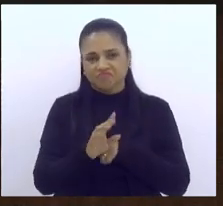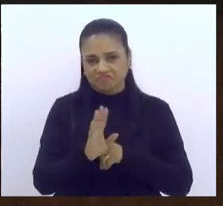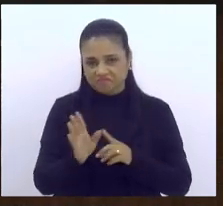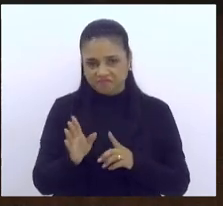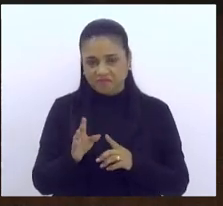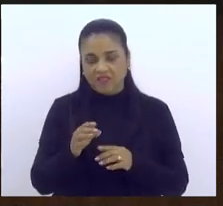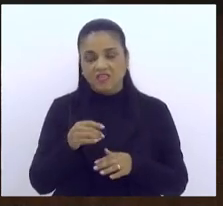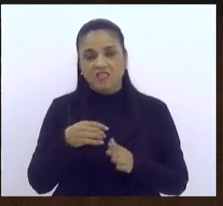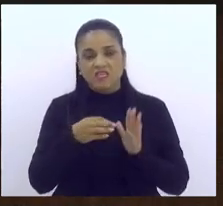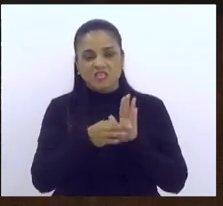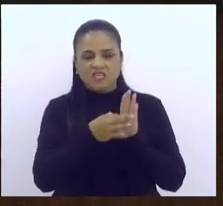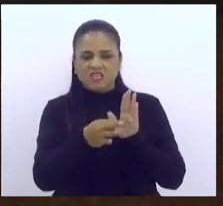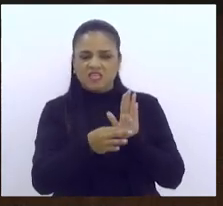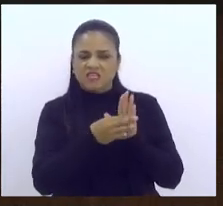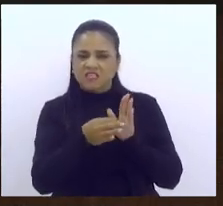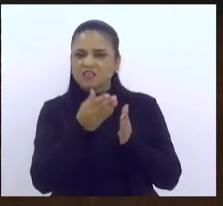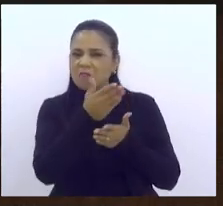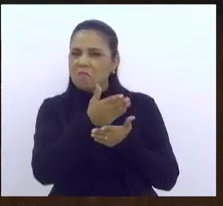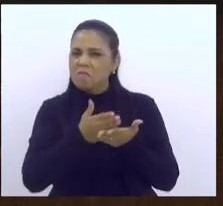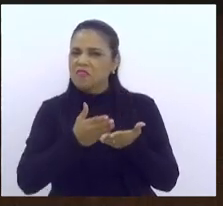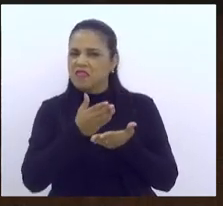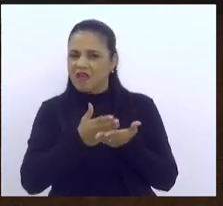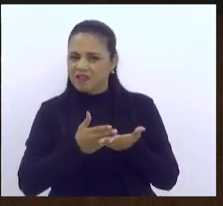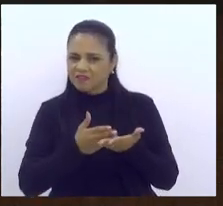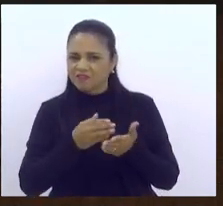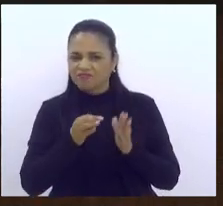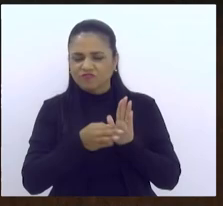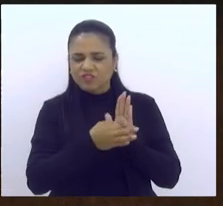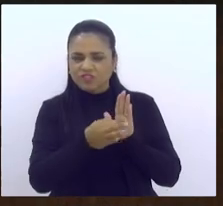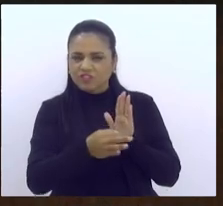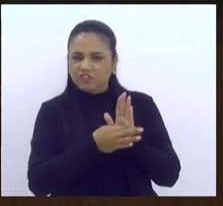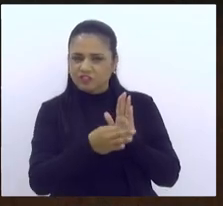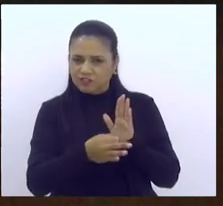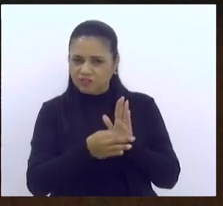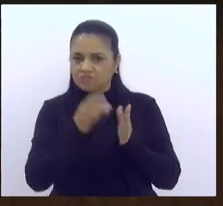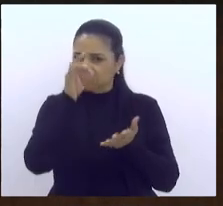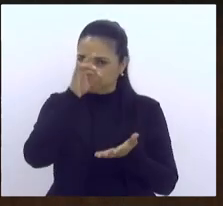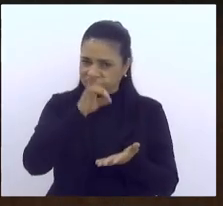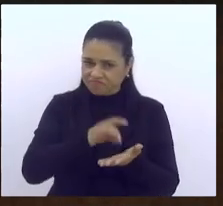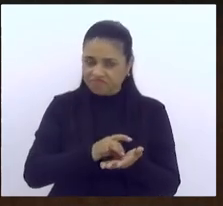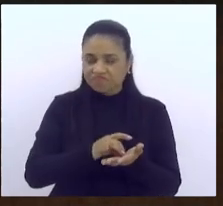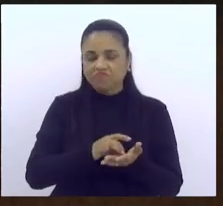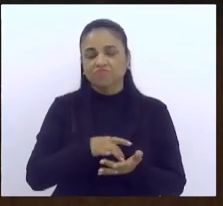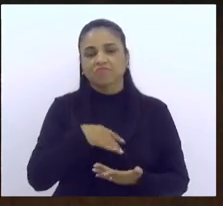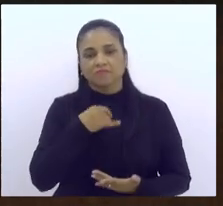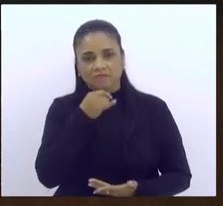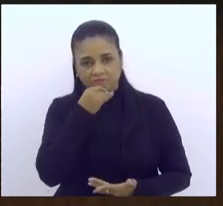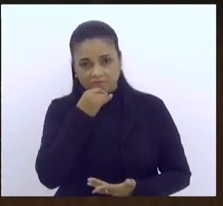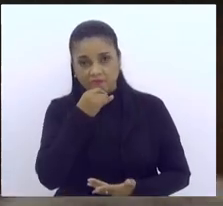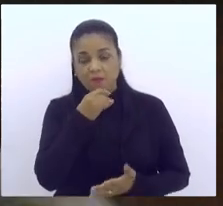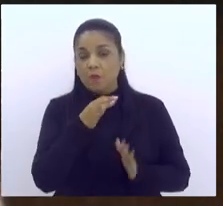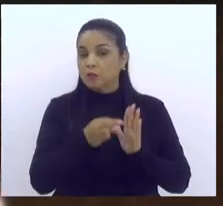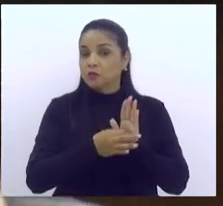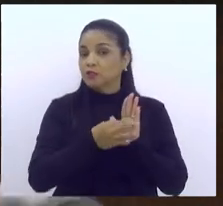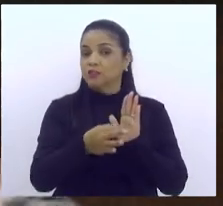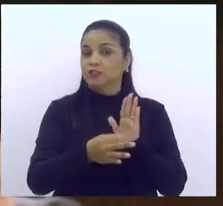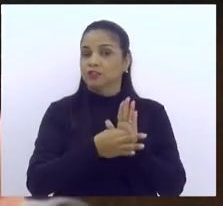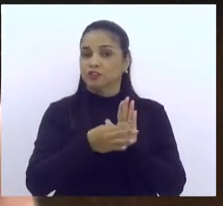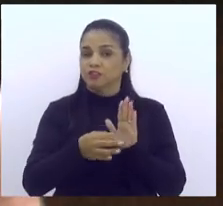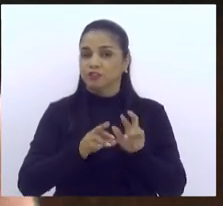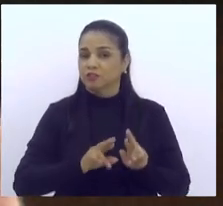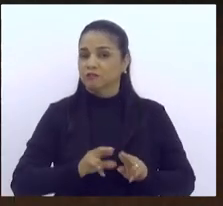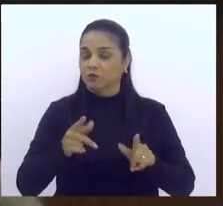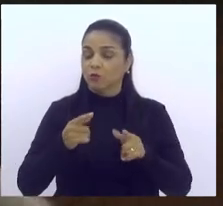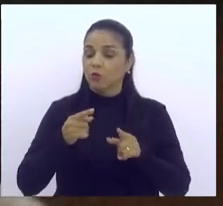Criticam um fato que aconteceu e é um fato lamentável, mas não criticam o